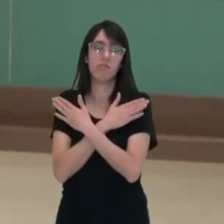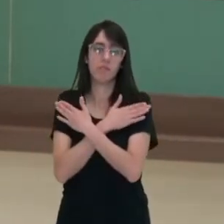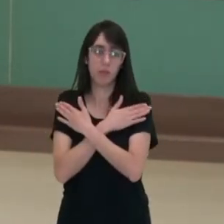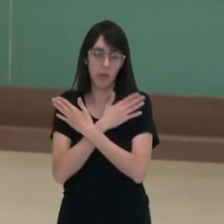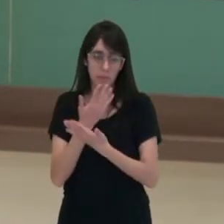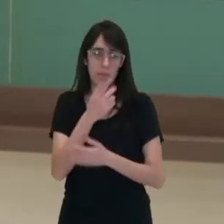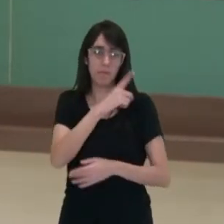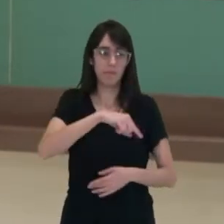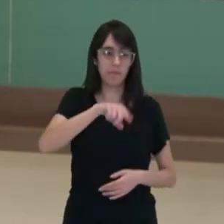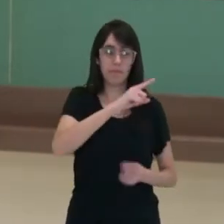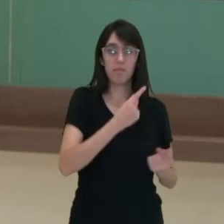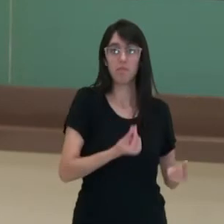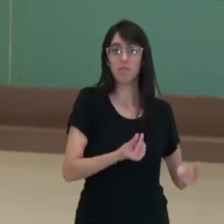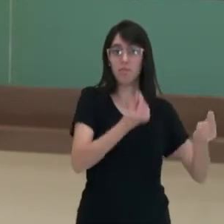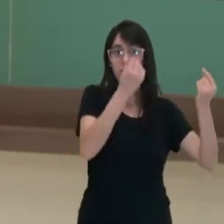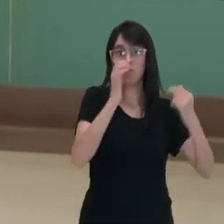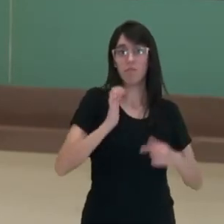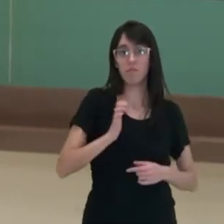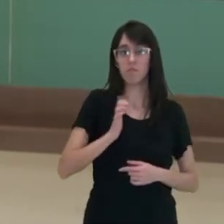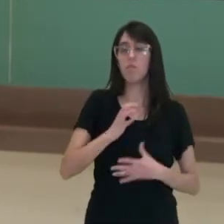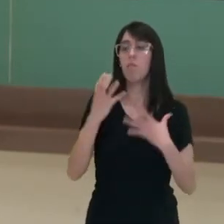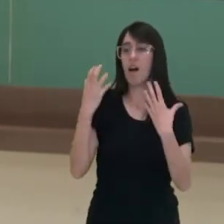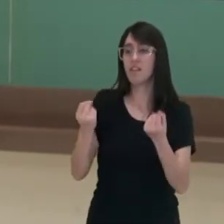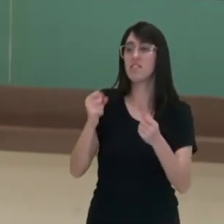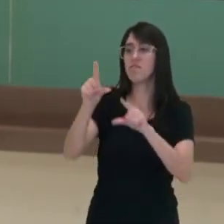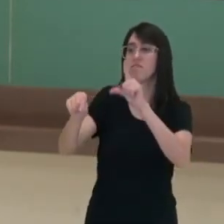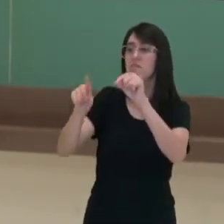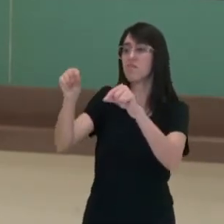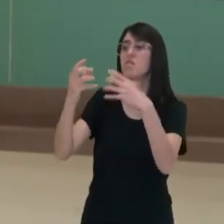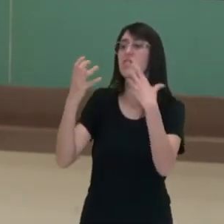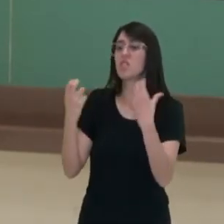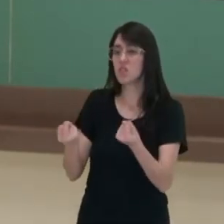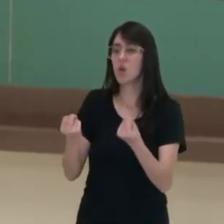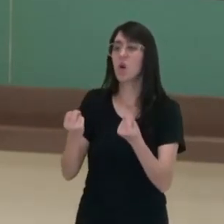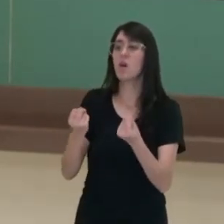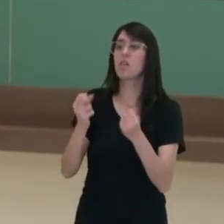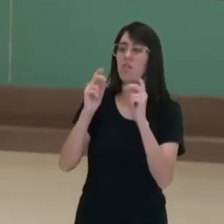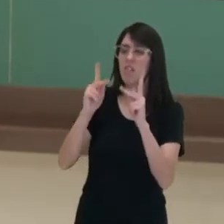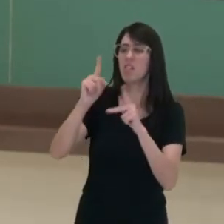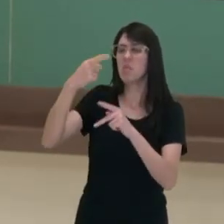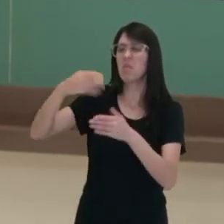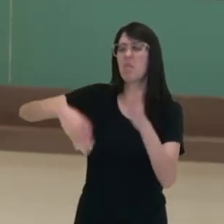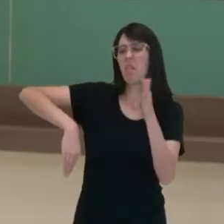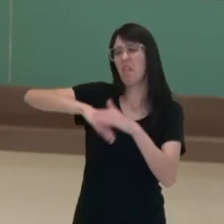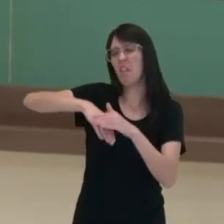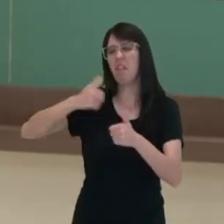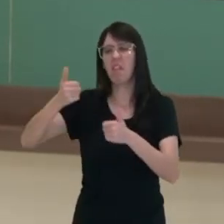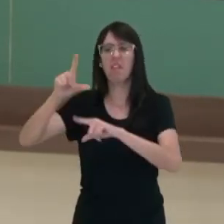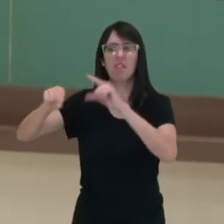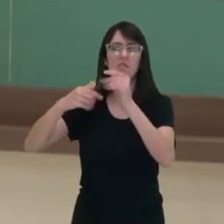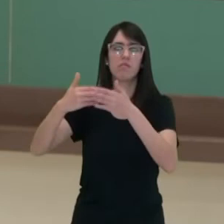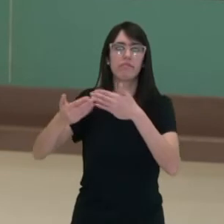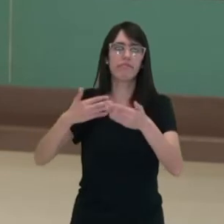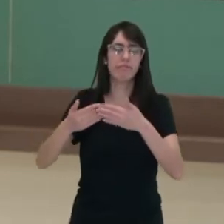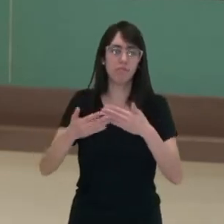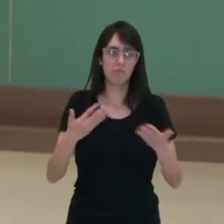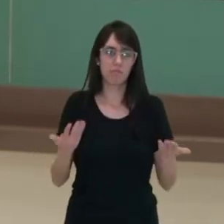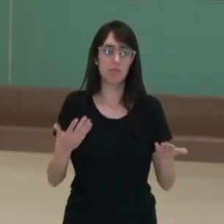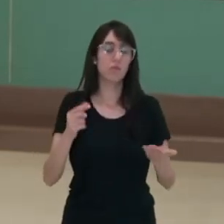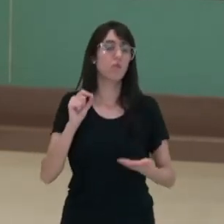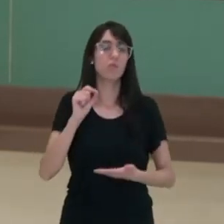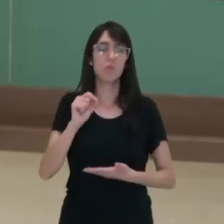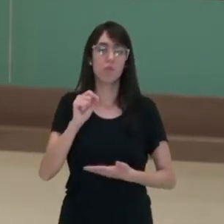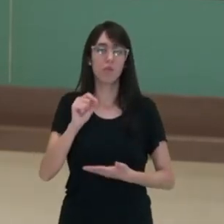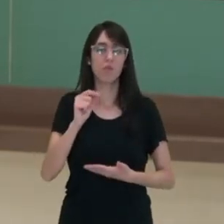acessa, ou seja, contrata e descarta facilmente, e isso tudo contribui para que